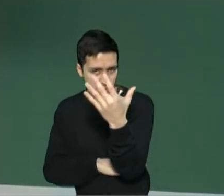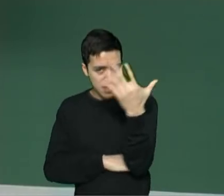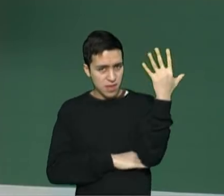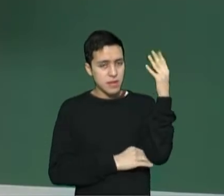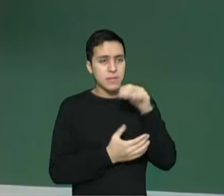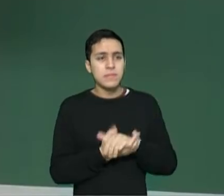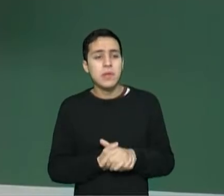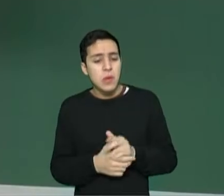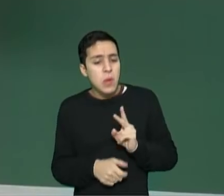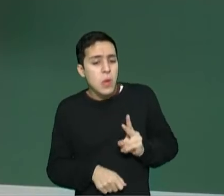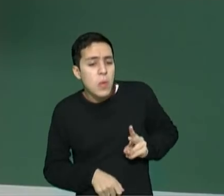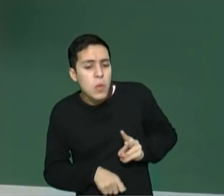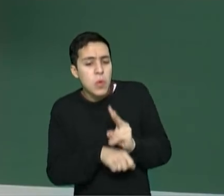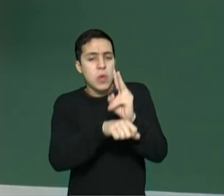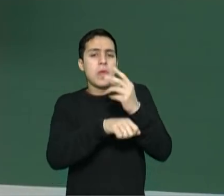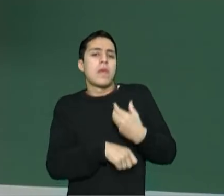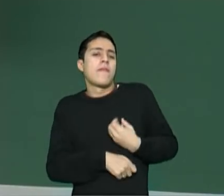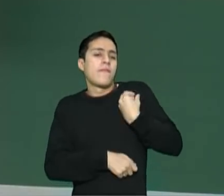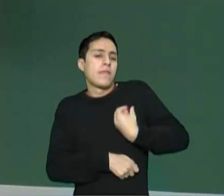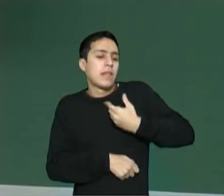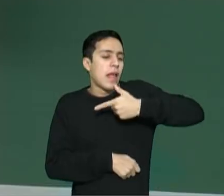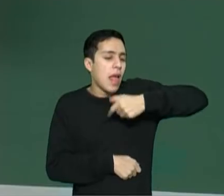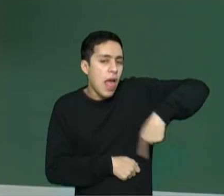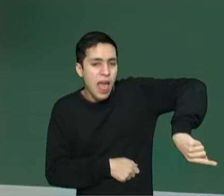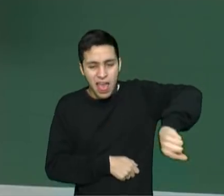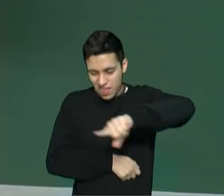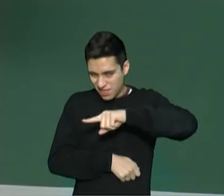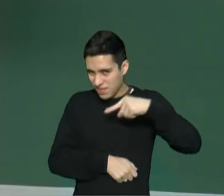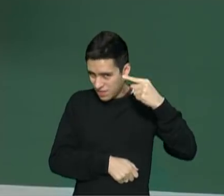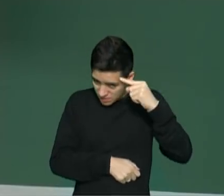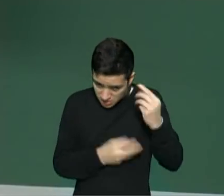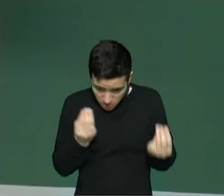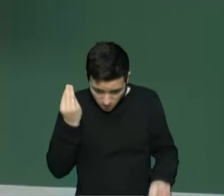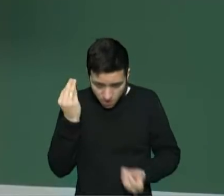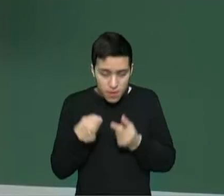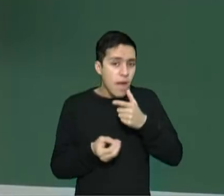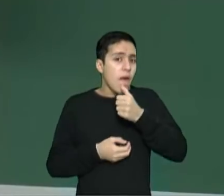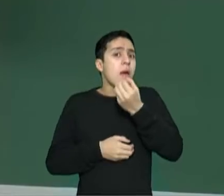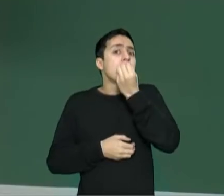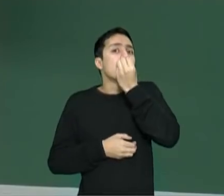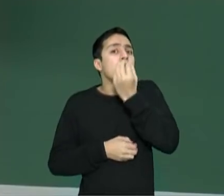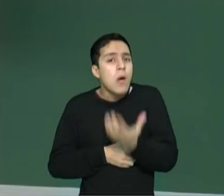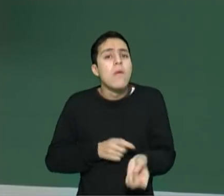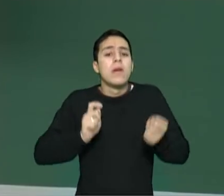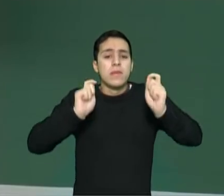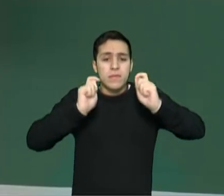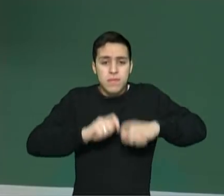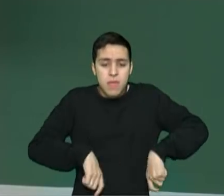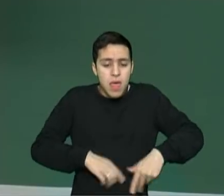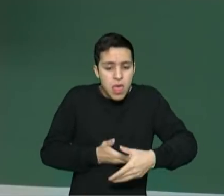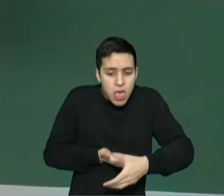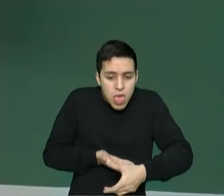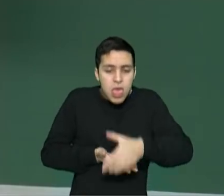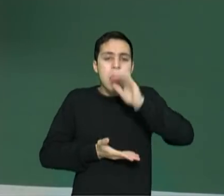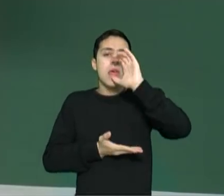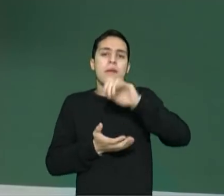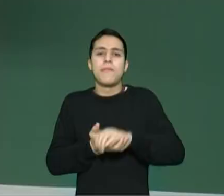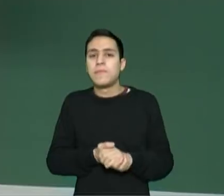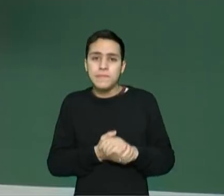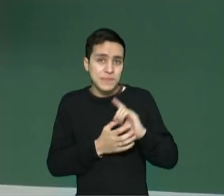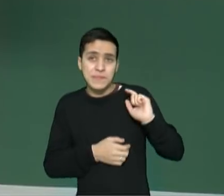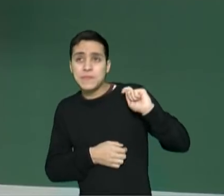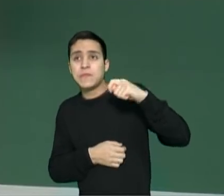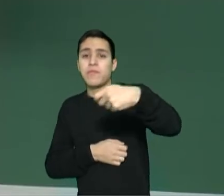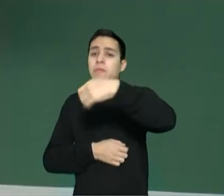a preservação da vida na água, a questão da água potável, limpa, a questão da